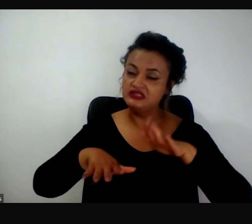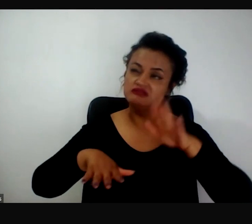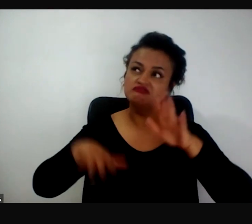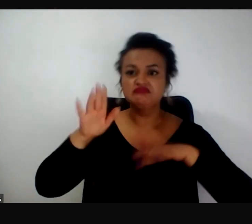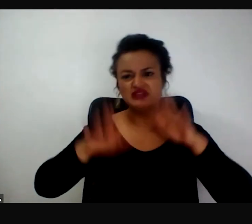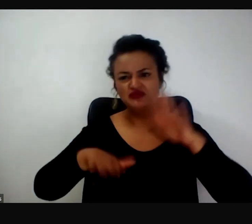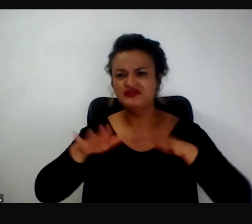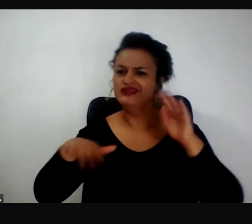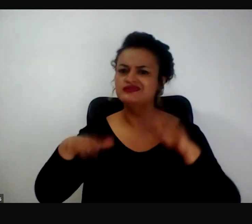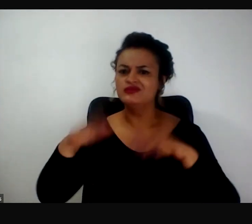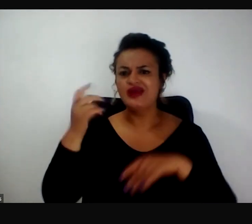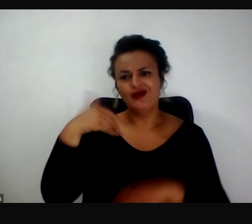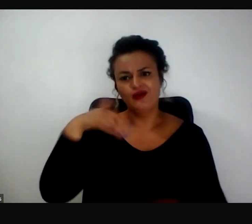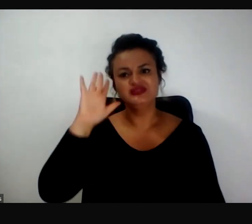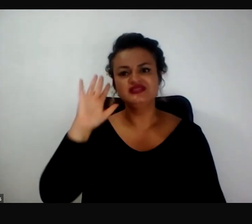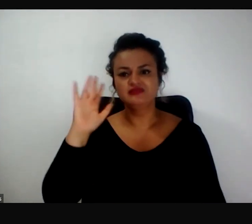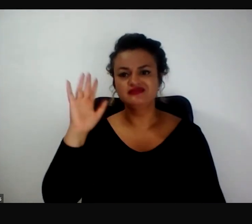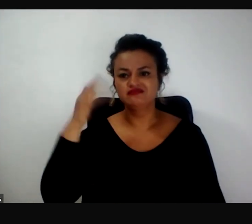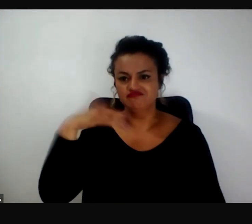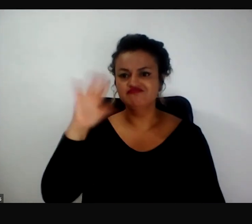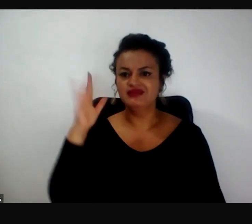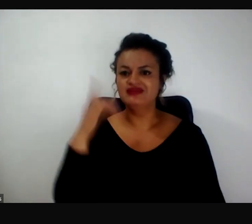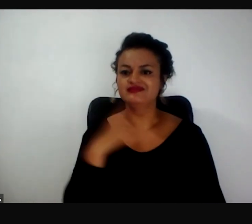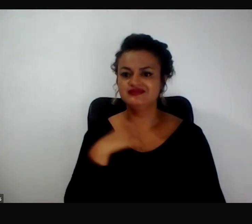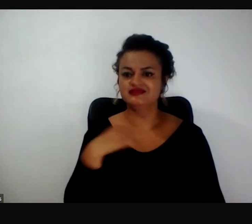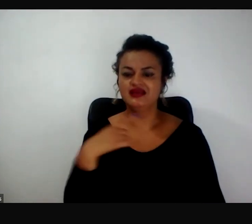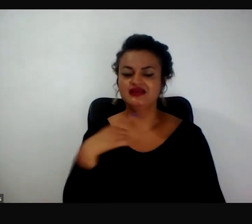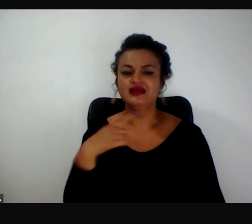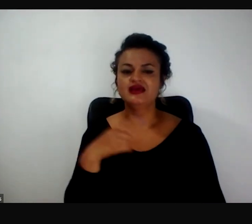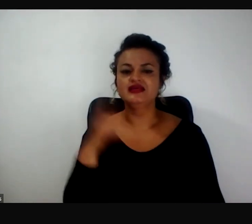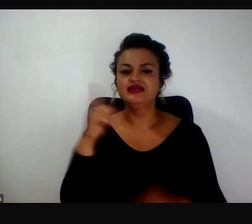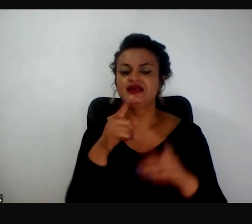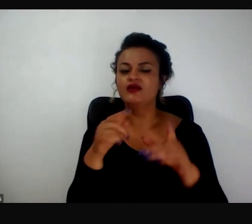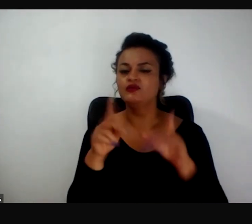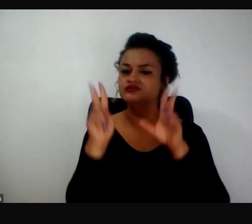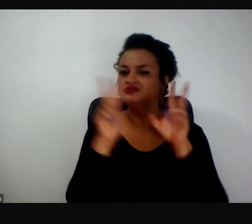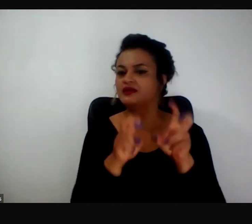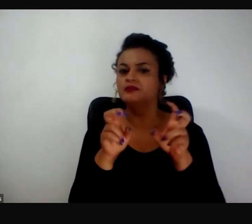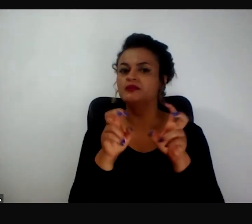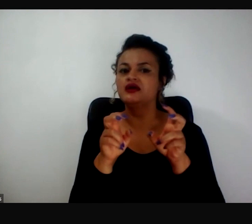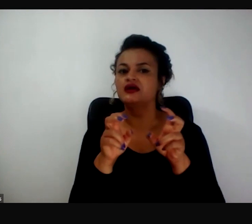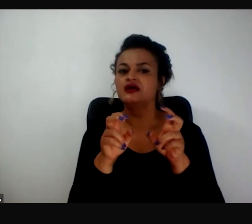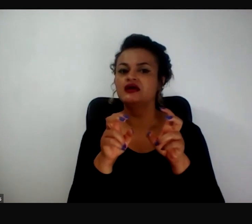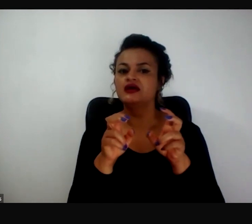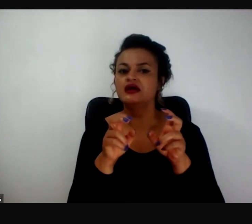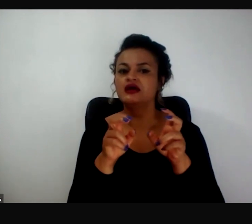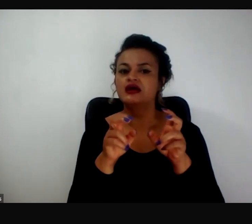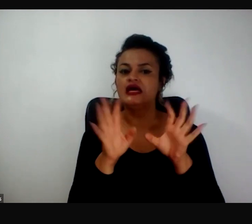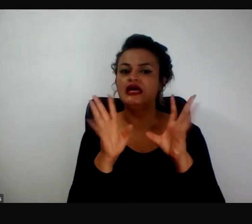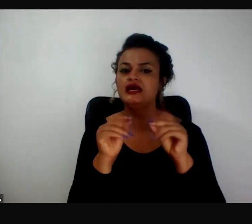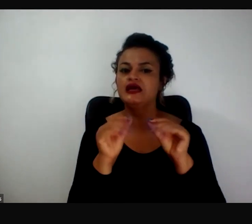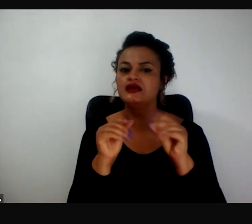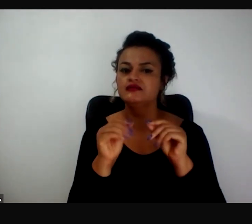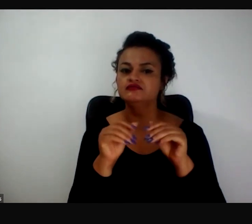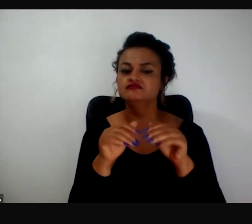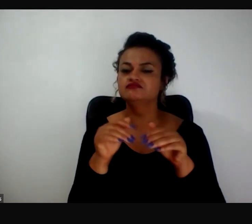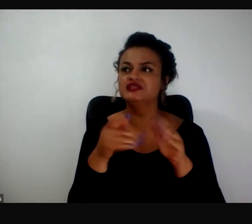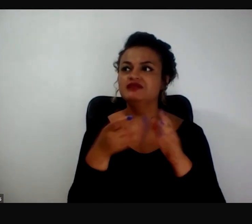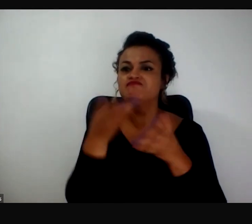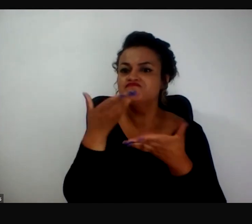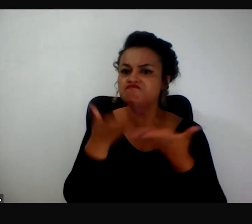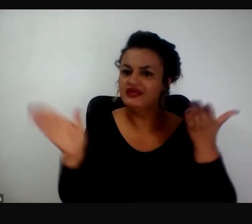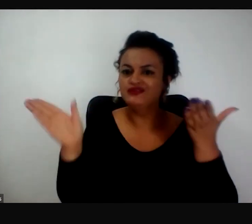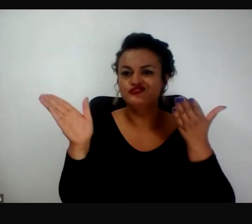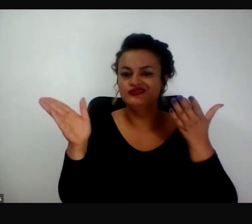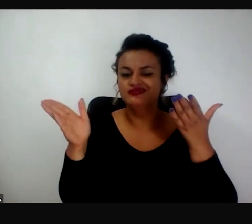mais frequente também, que tem a estrutura de uma questão, uma questão prejudicial.